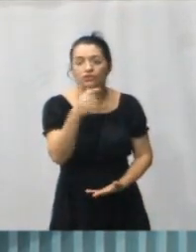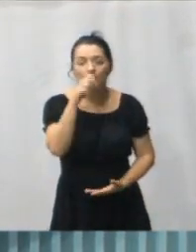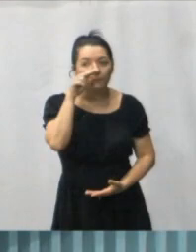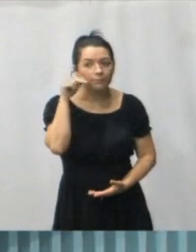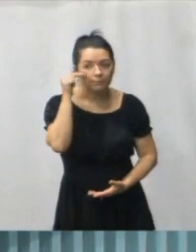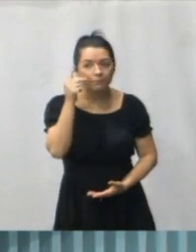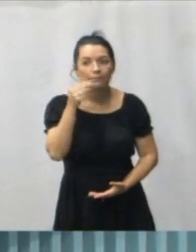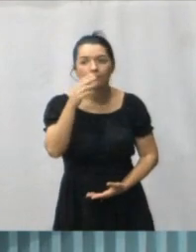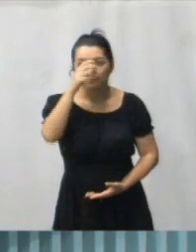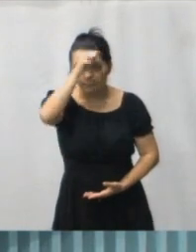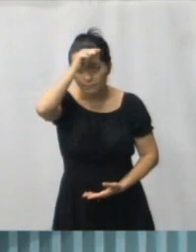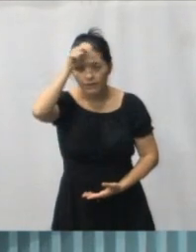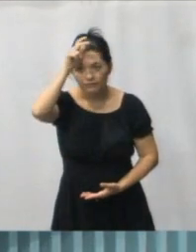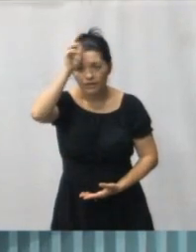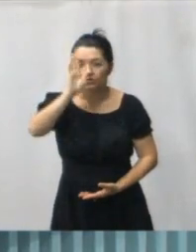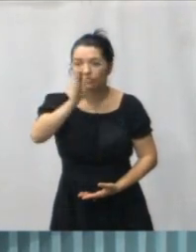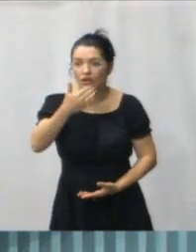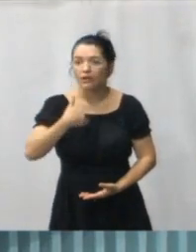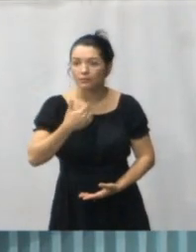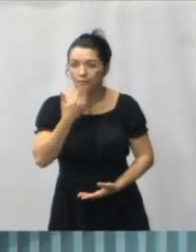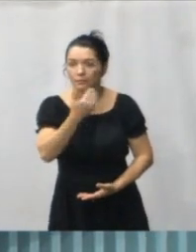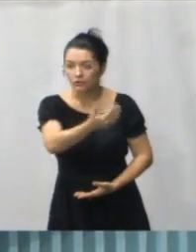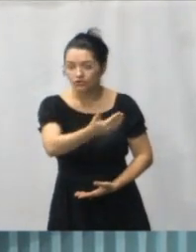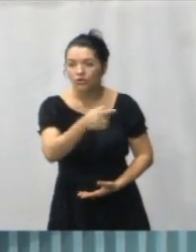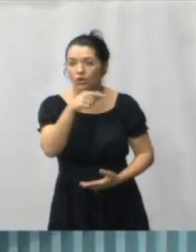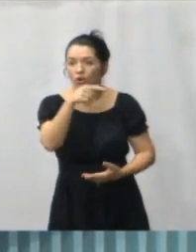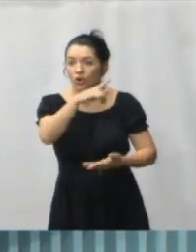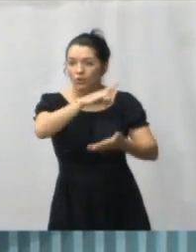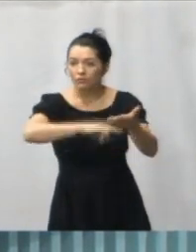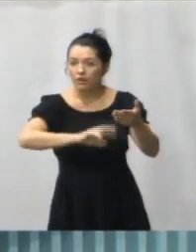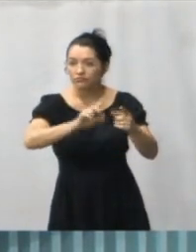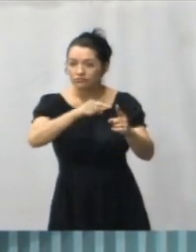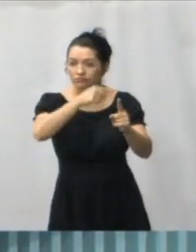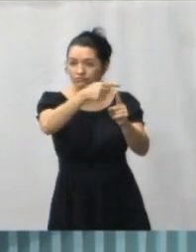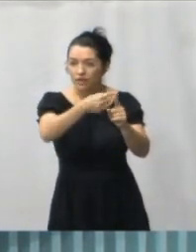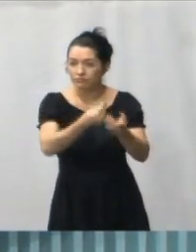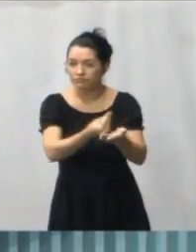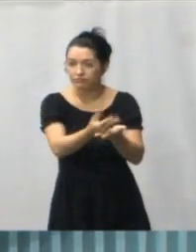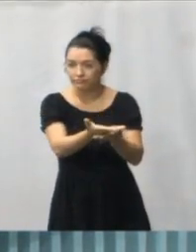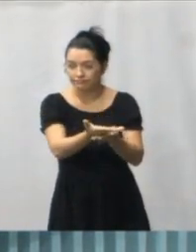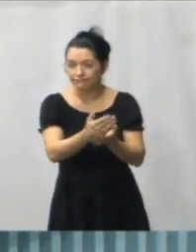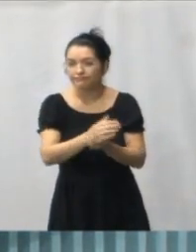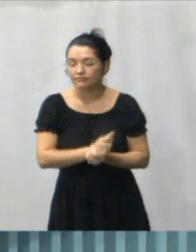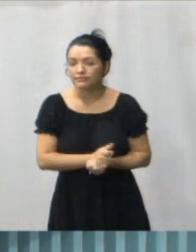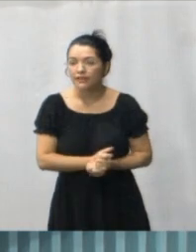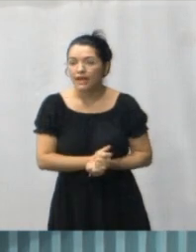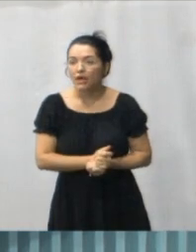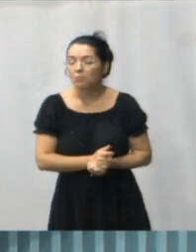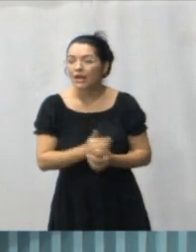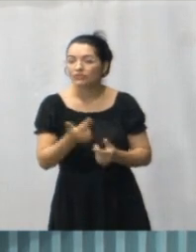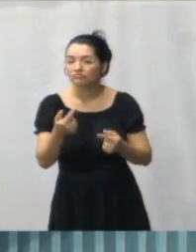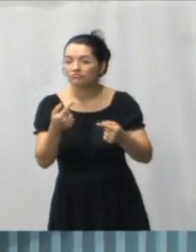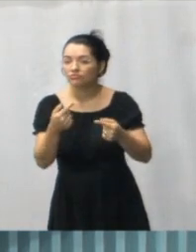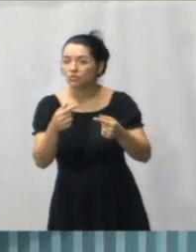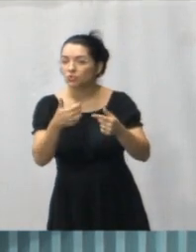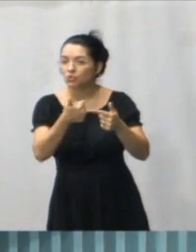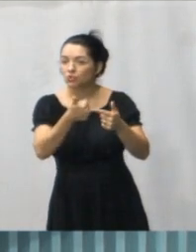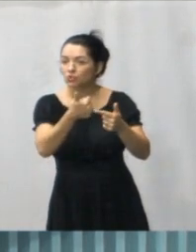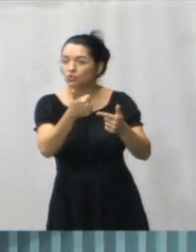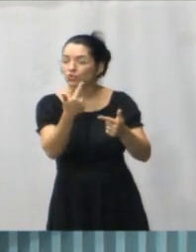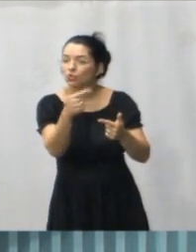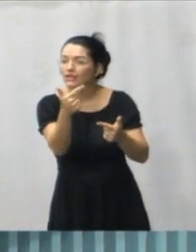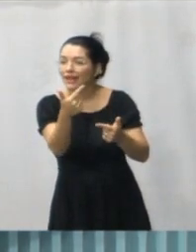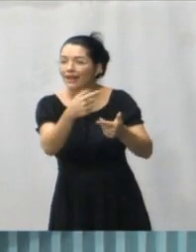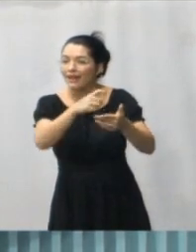nós solicitamos ao prefeito, que seja feita uma folha suplementar, Pedro Luiz Manuel, para que não haja um desconto. Muitas pessoas